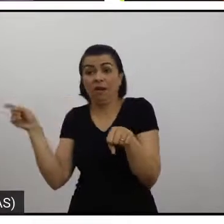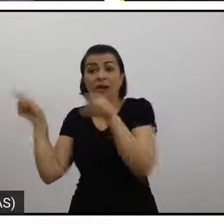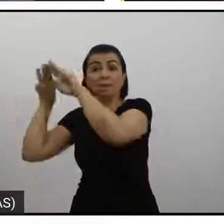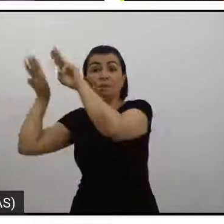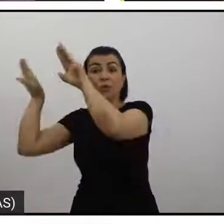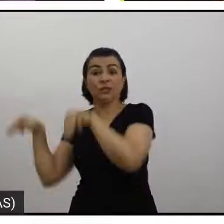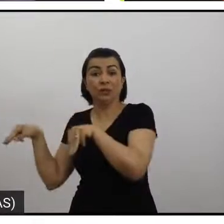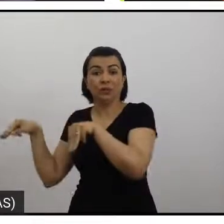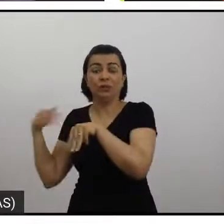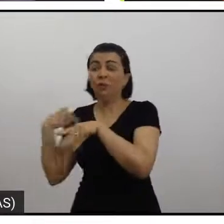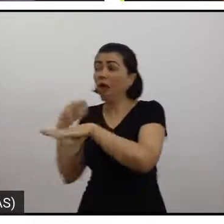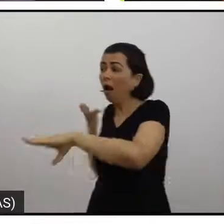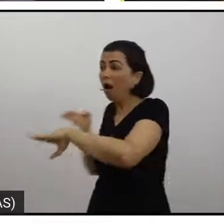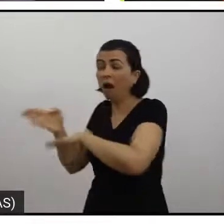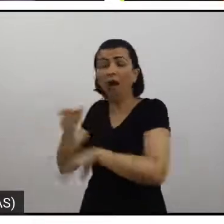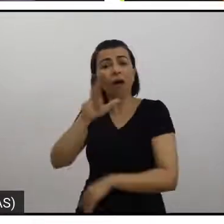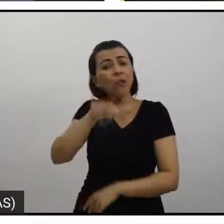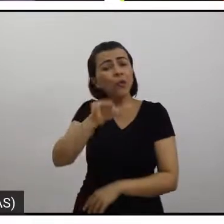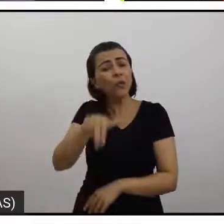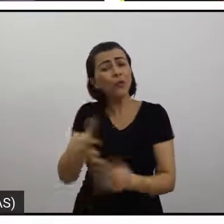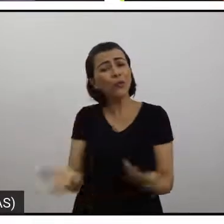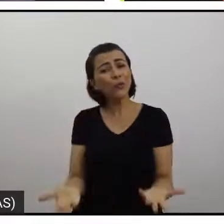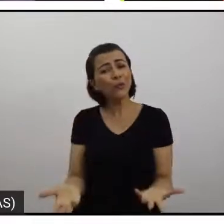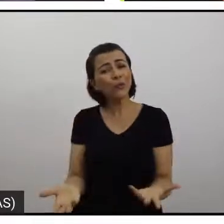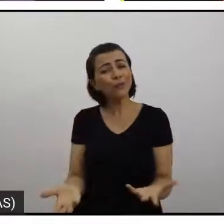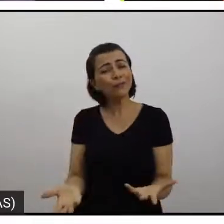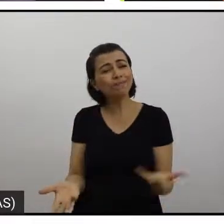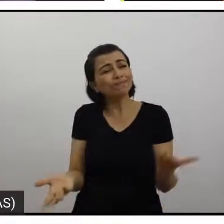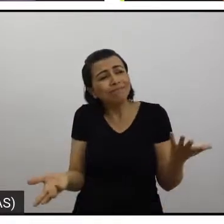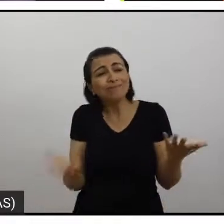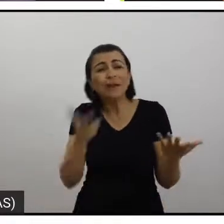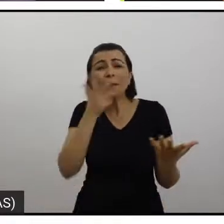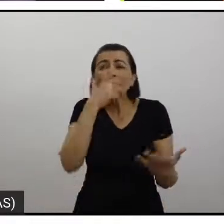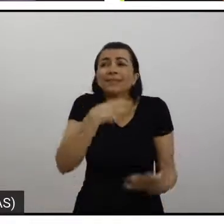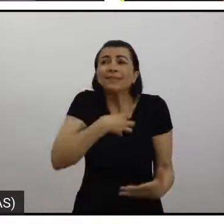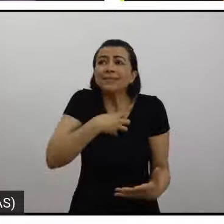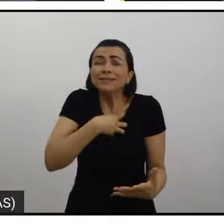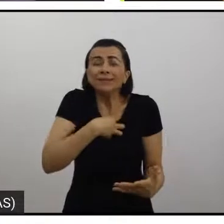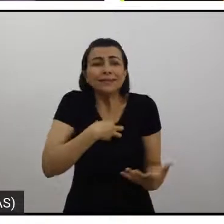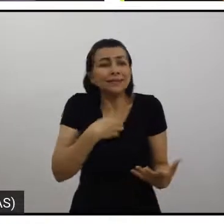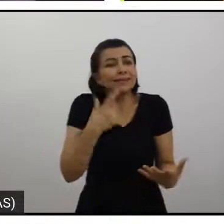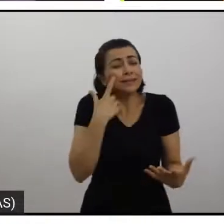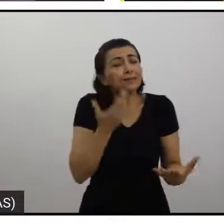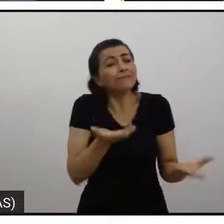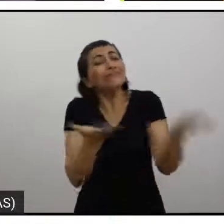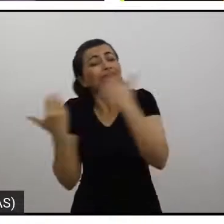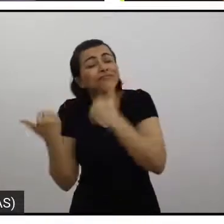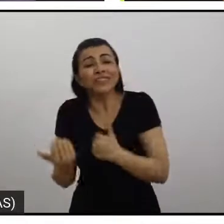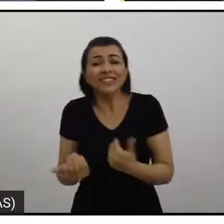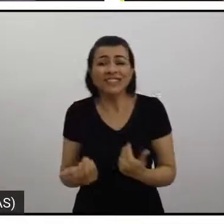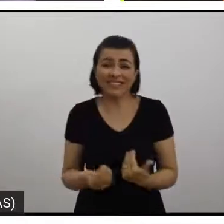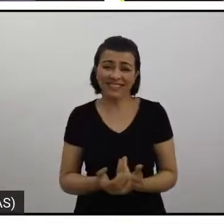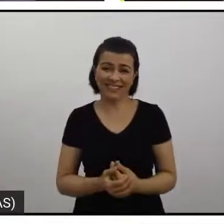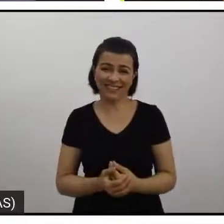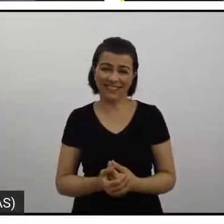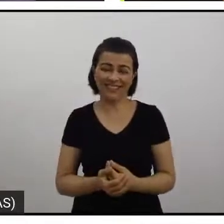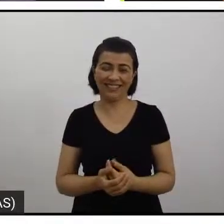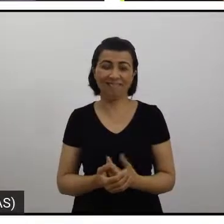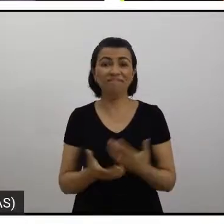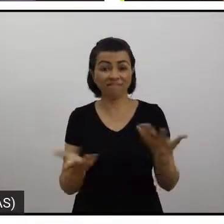minha trajetória, como eu também entrei meio pela janela, pela porta dos fundos, usando uma ferramenta que era meio